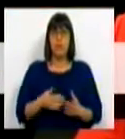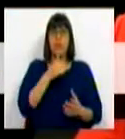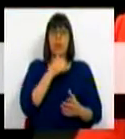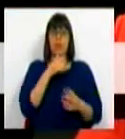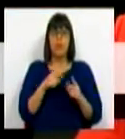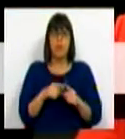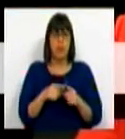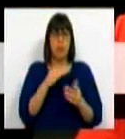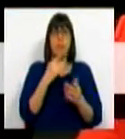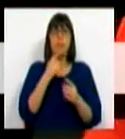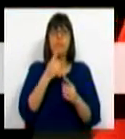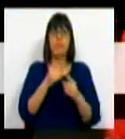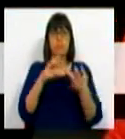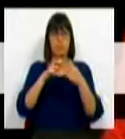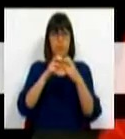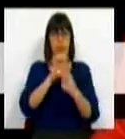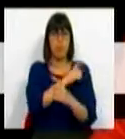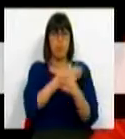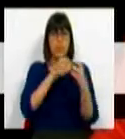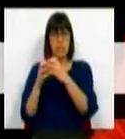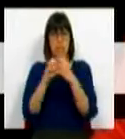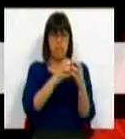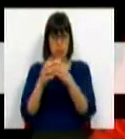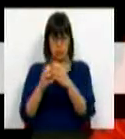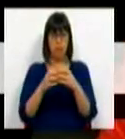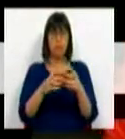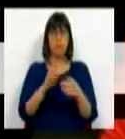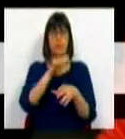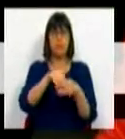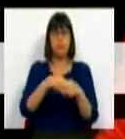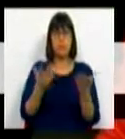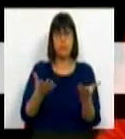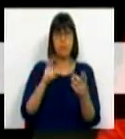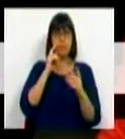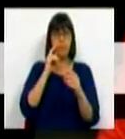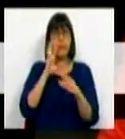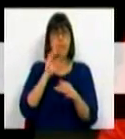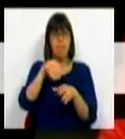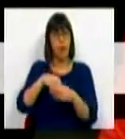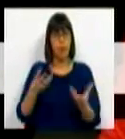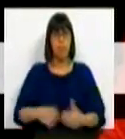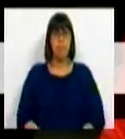Como classificaria as guerras de poder que seguiram, nomeadamente a nível de estabilidade do banco?